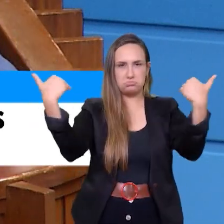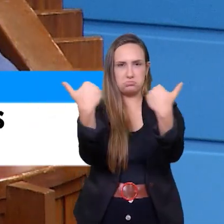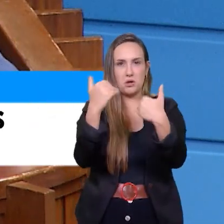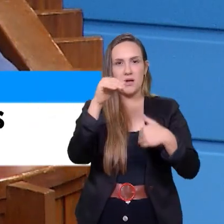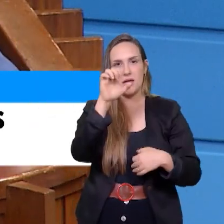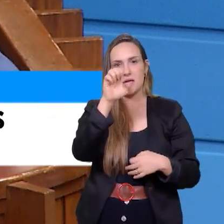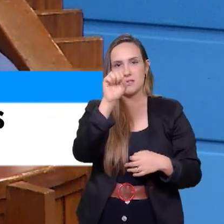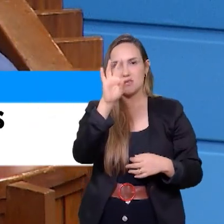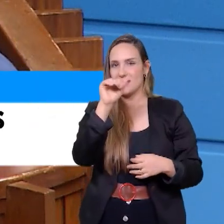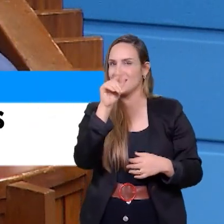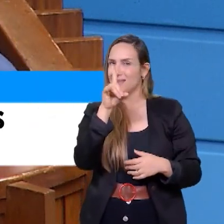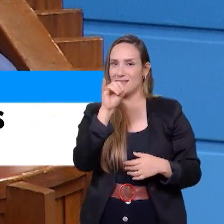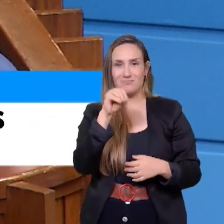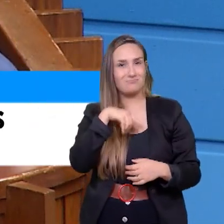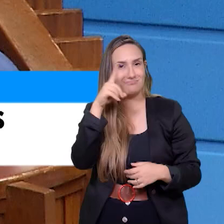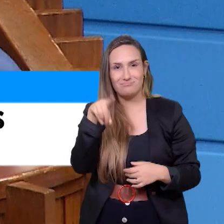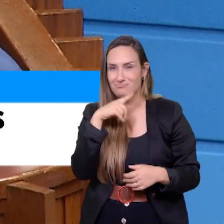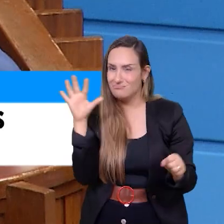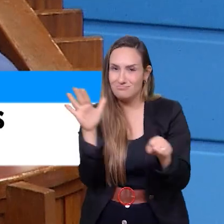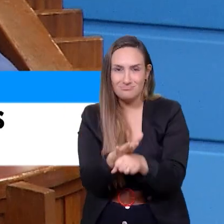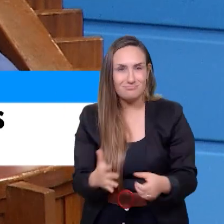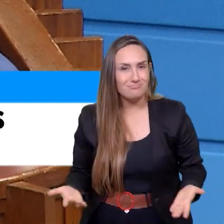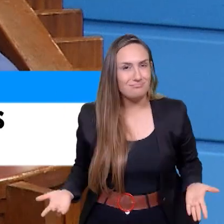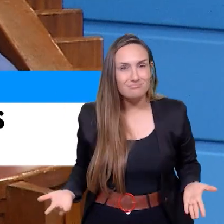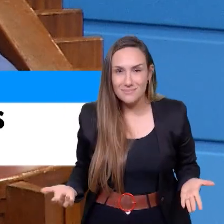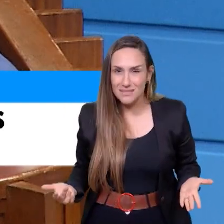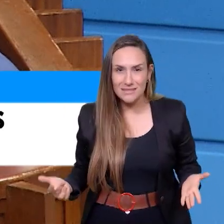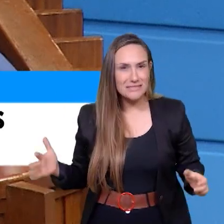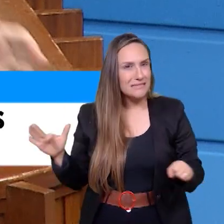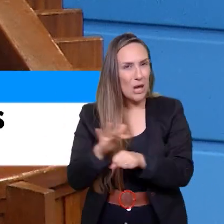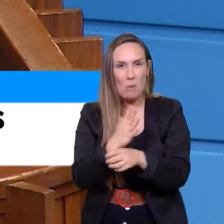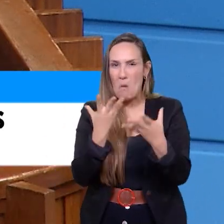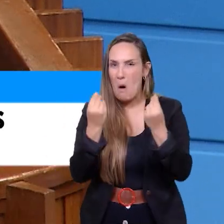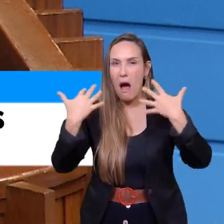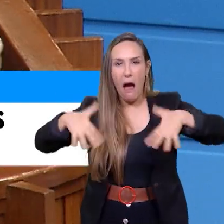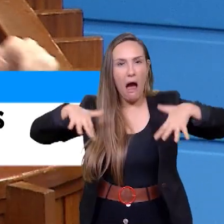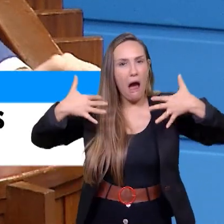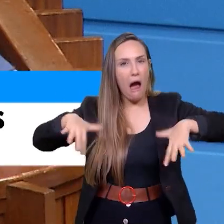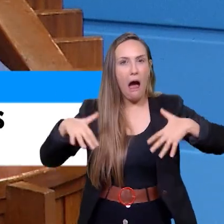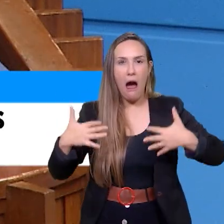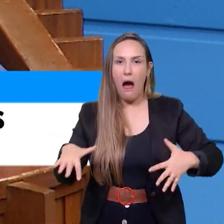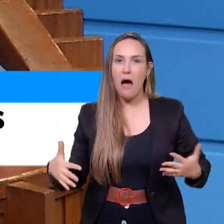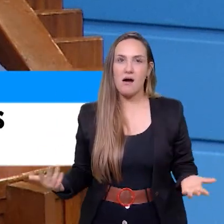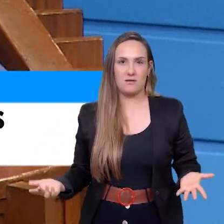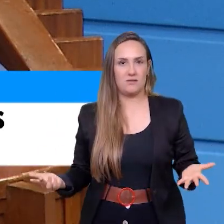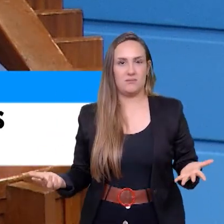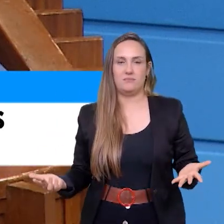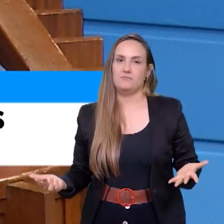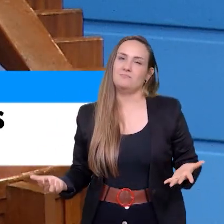Morenão, não caiba as pessoas que estão se manifestando em frente ao CMO.